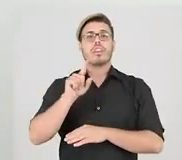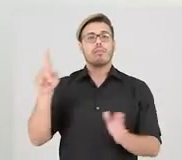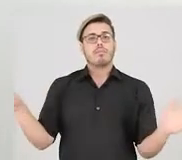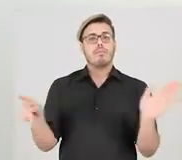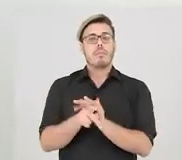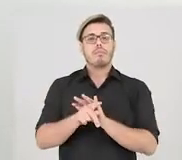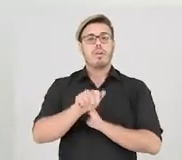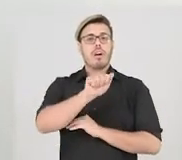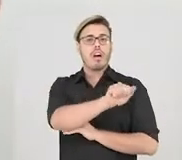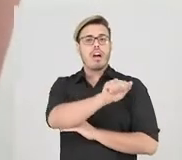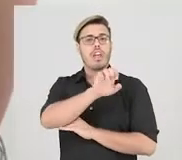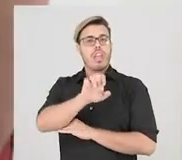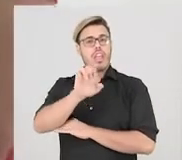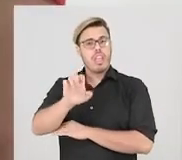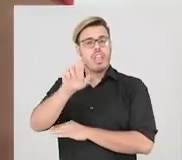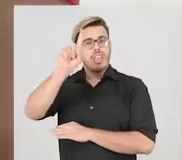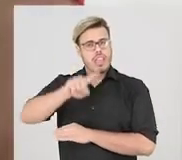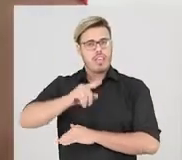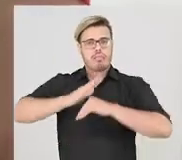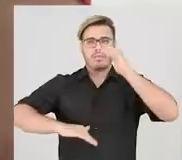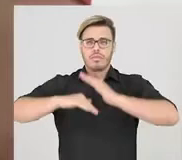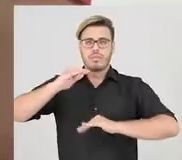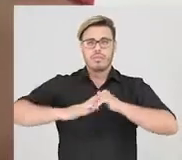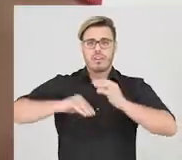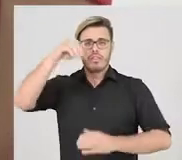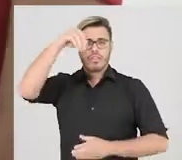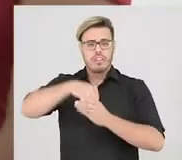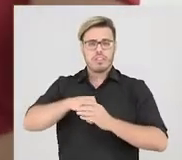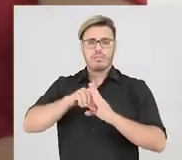professor da sala de recurso.